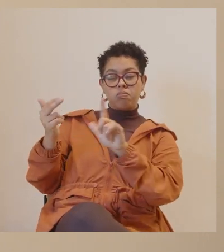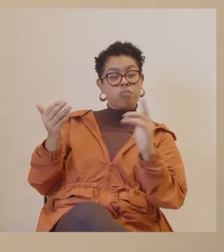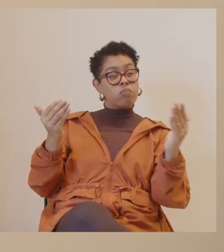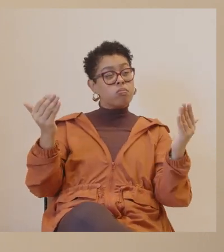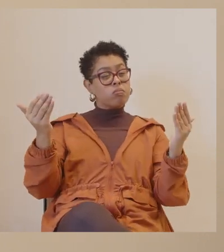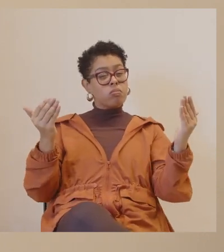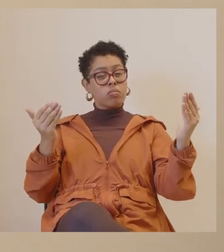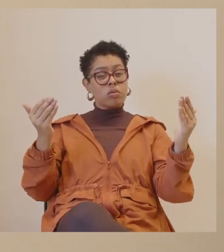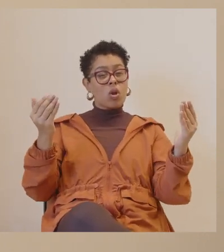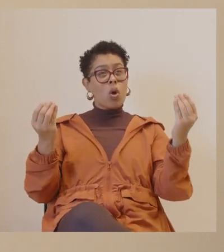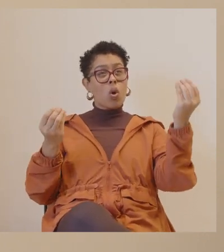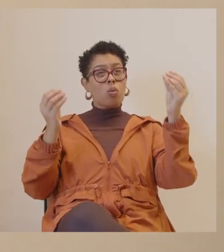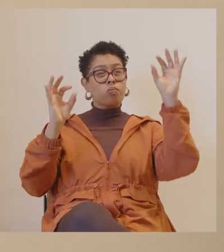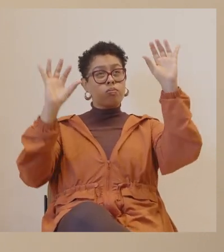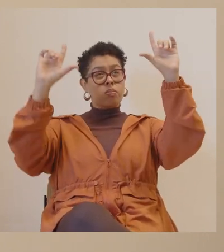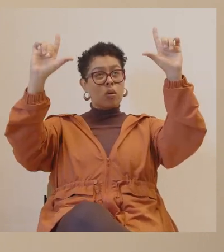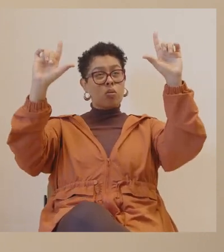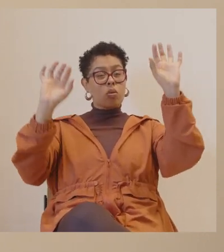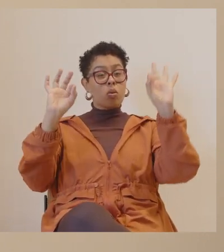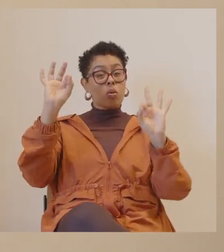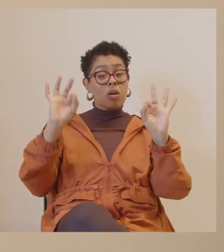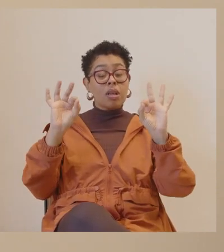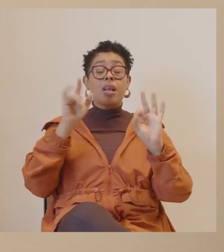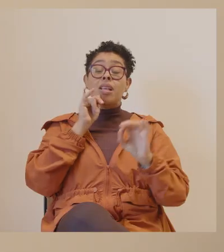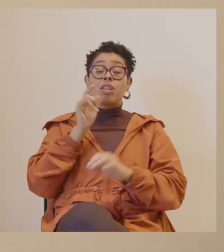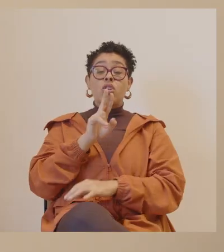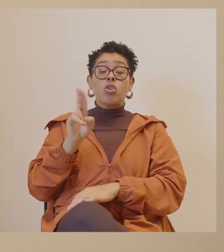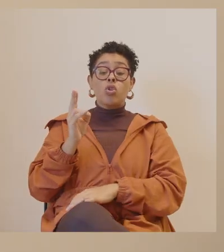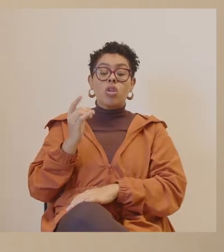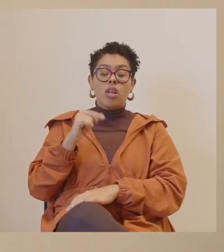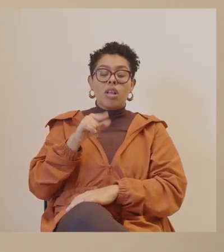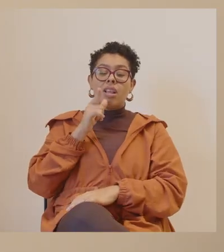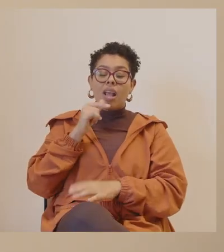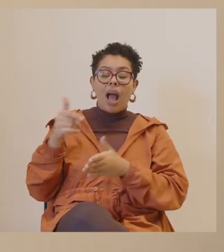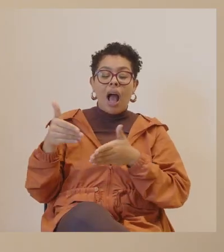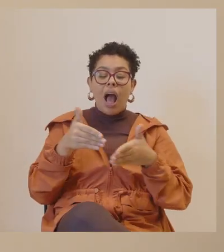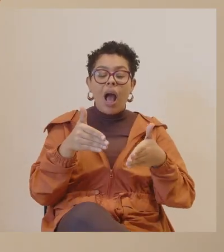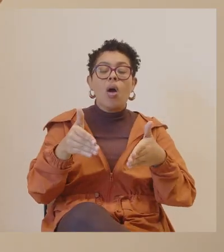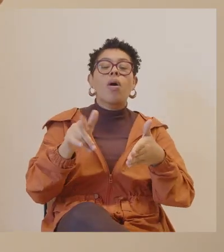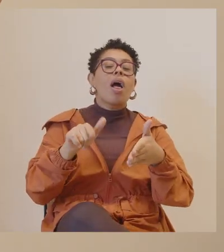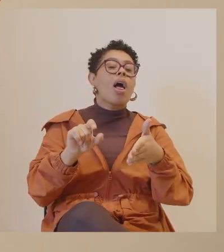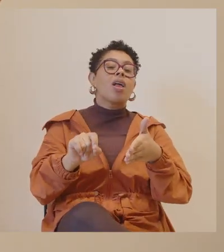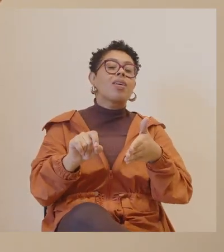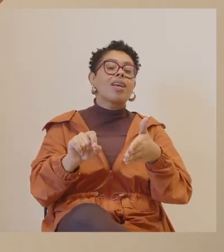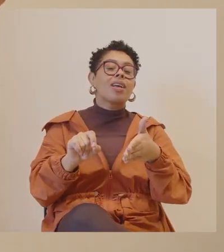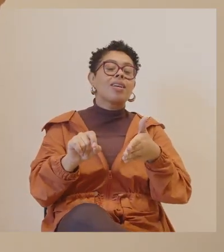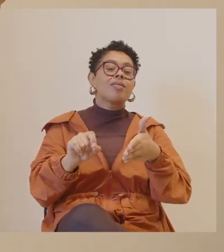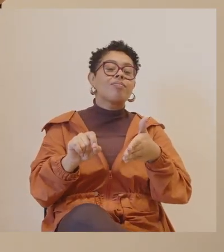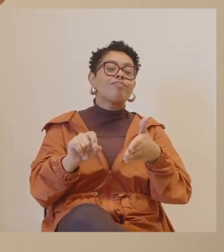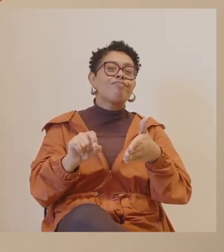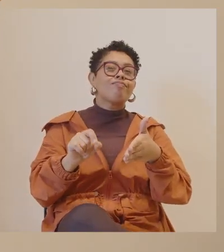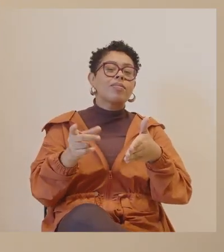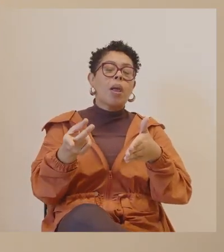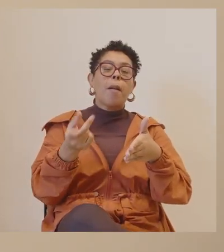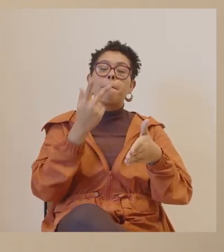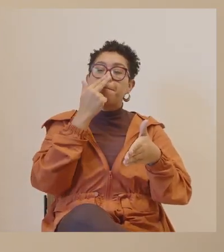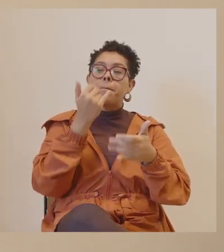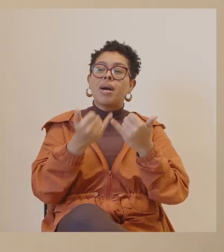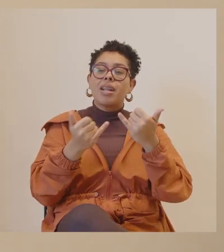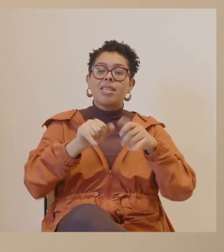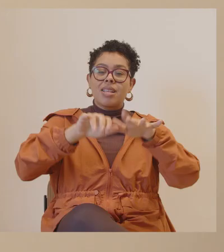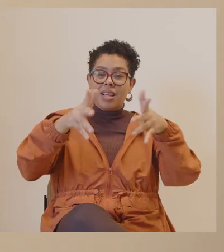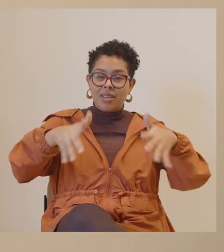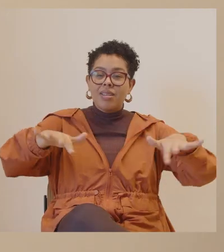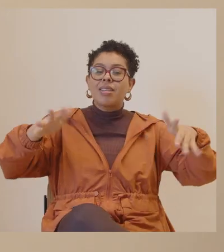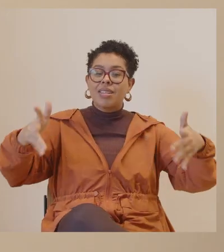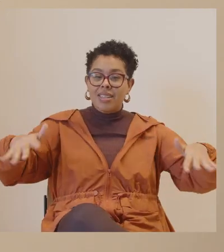dessa altura do Sena, em Bougival, recebeu esse nome porque a água era ondulante, né? Ela fazia o que eles chamavam, assim, parecia que ela